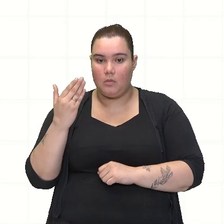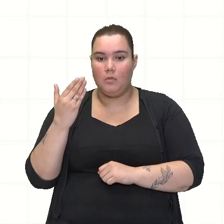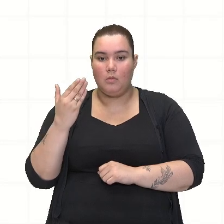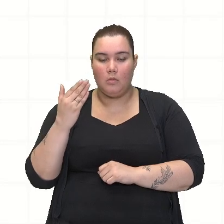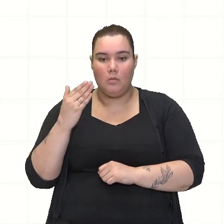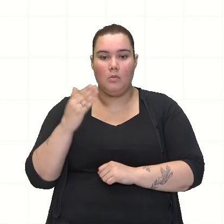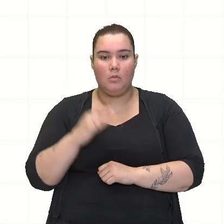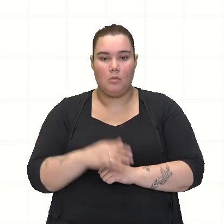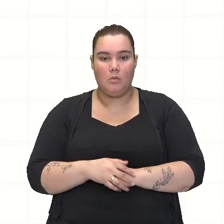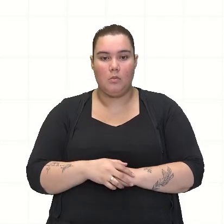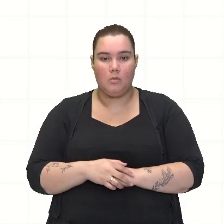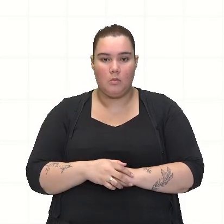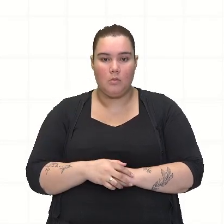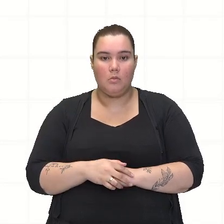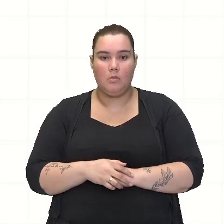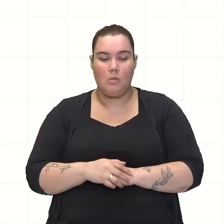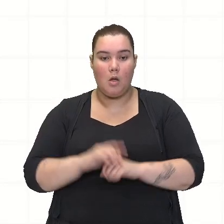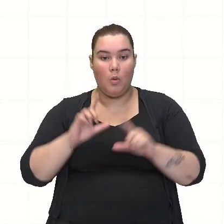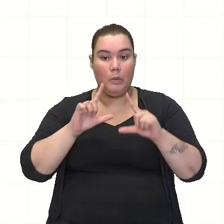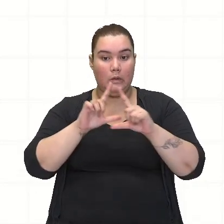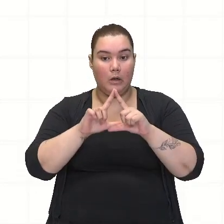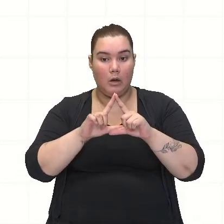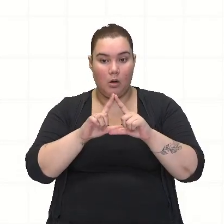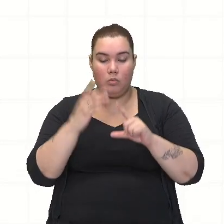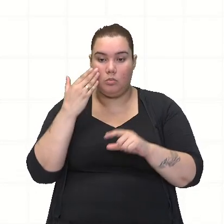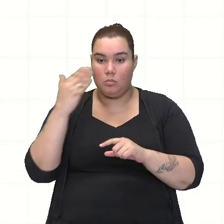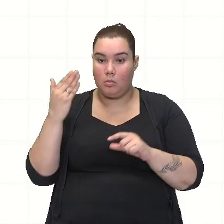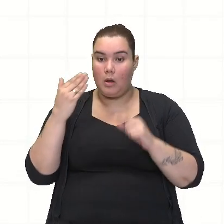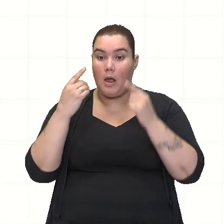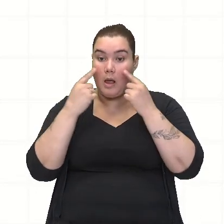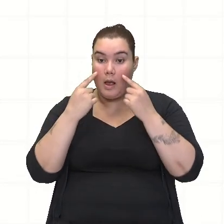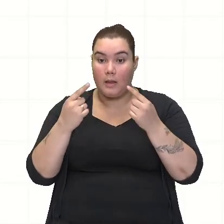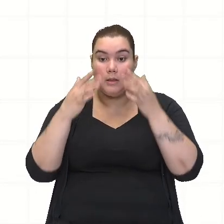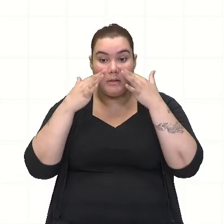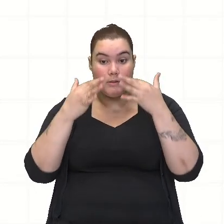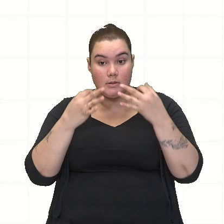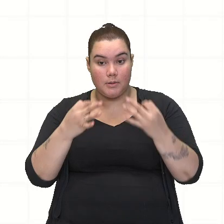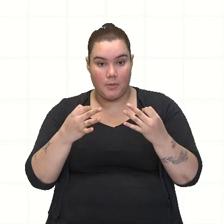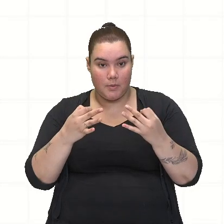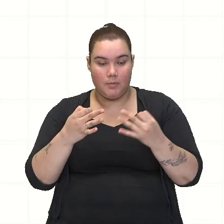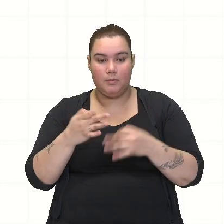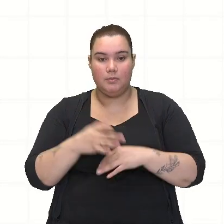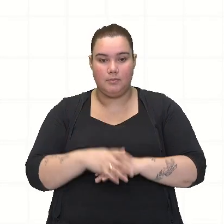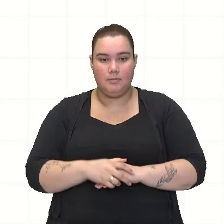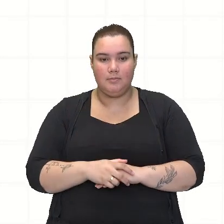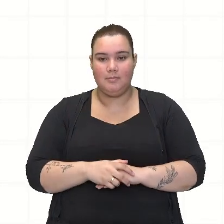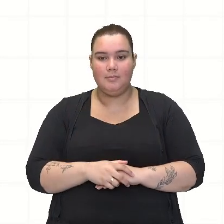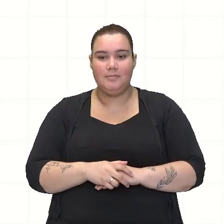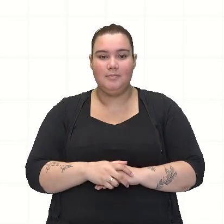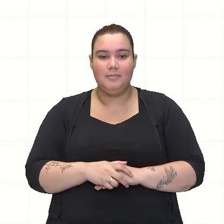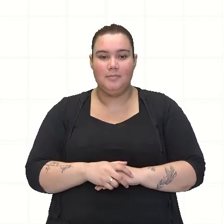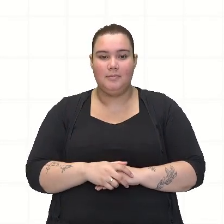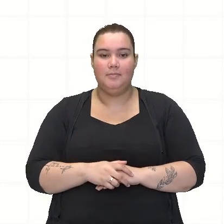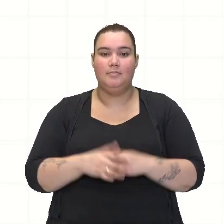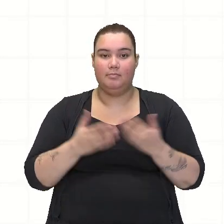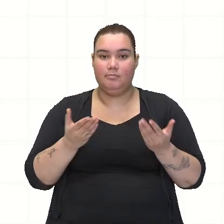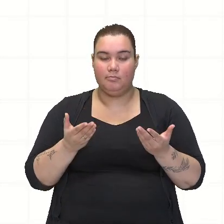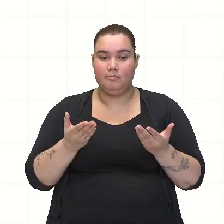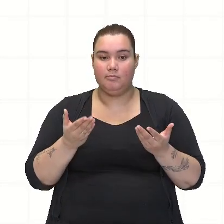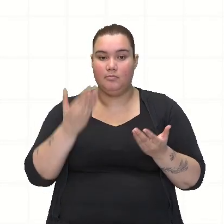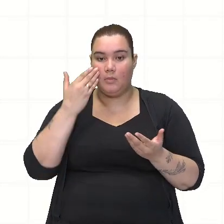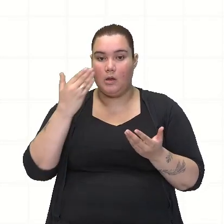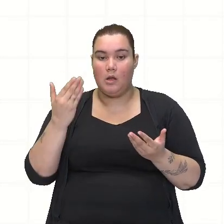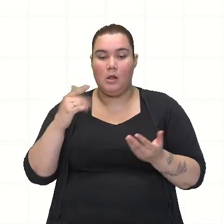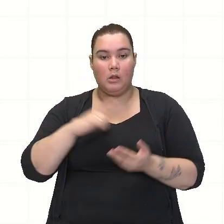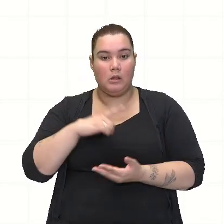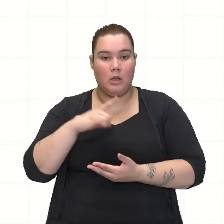o olho é nesse triângulo original, ó. Aqui é que tá o teu olho, ó. Ele